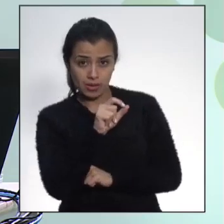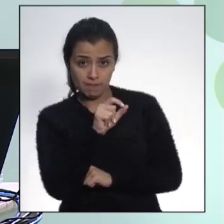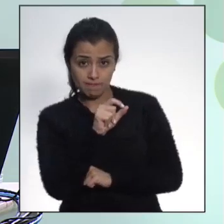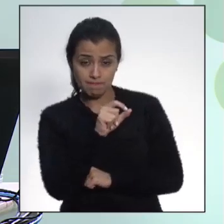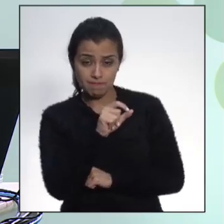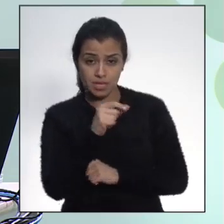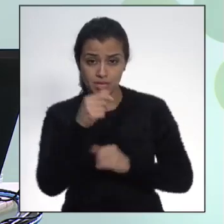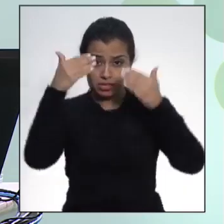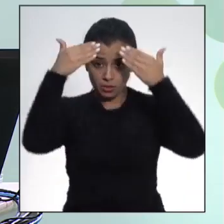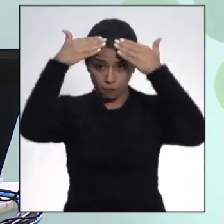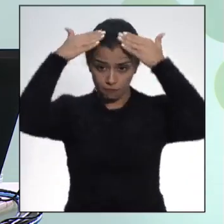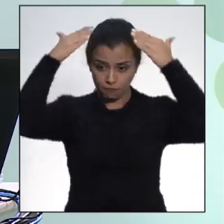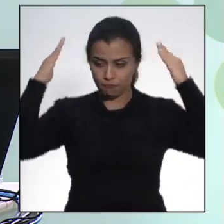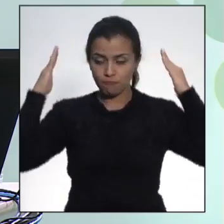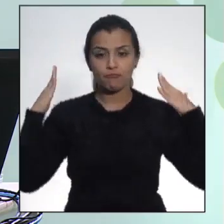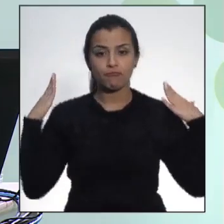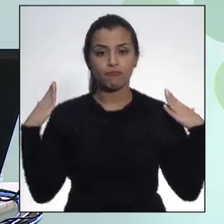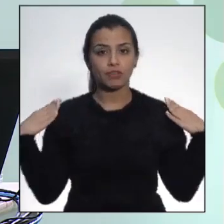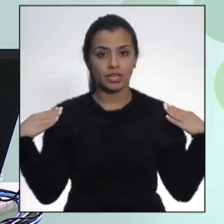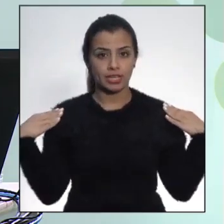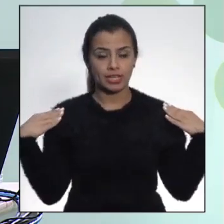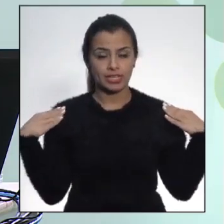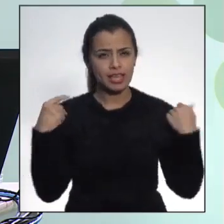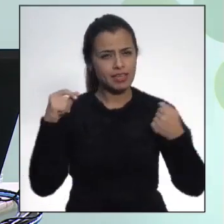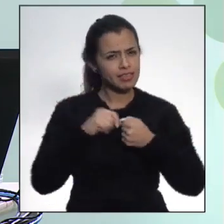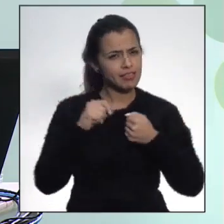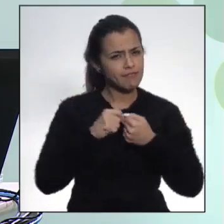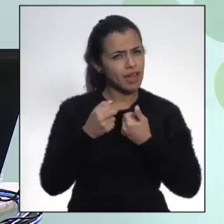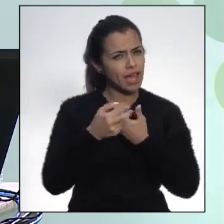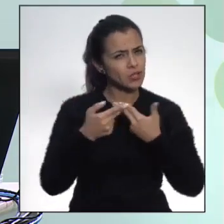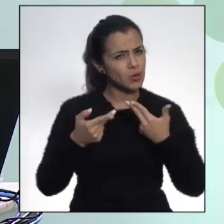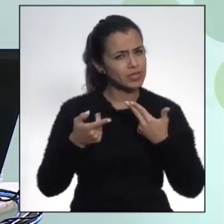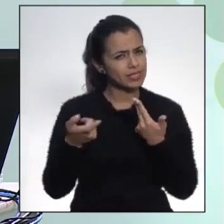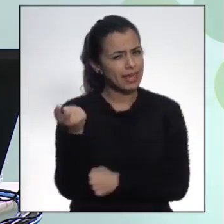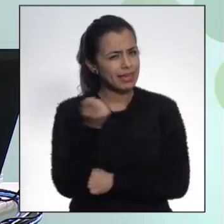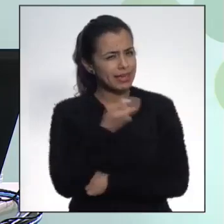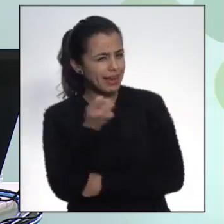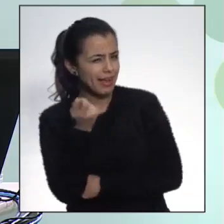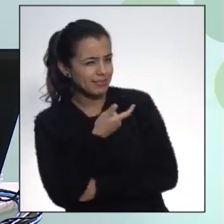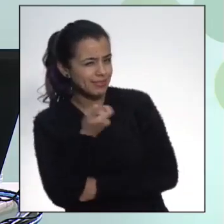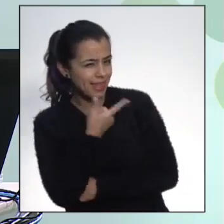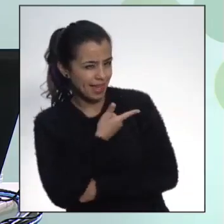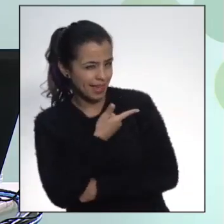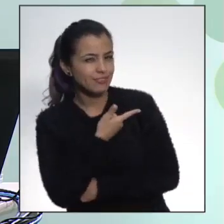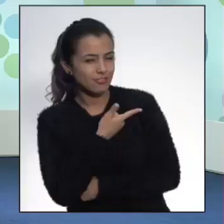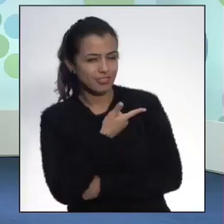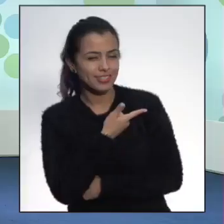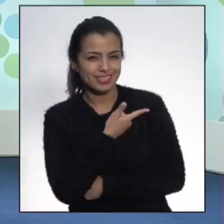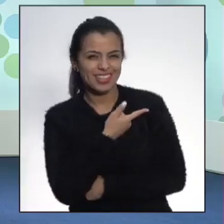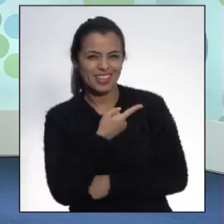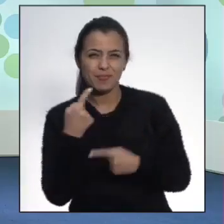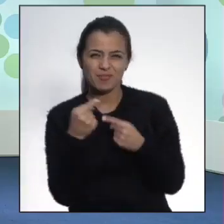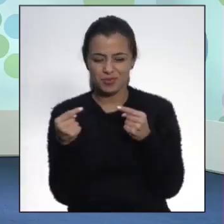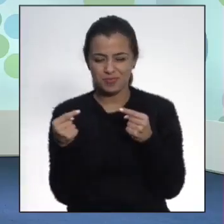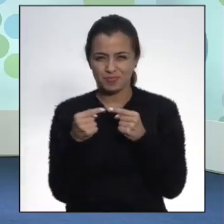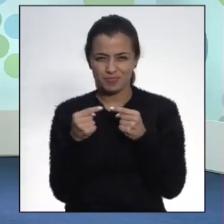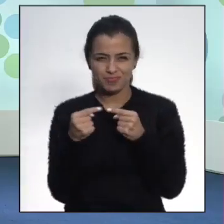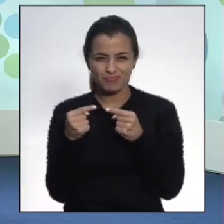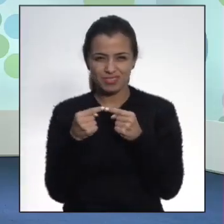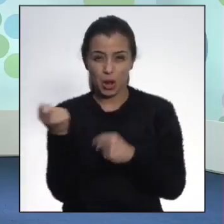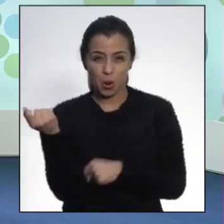freiras que fazem coisas engraçadas, né? Que ele está assimilando a palavra Comédia, comédia. comédia.